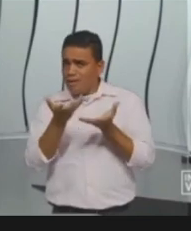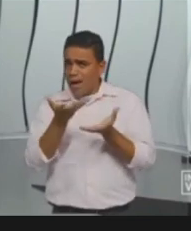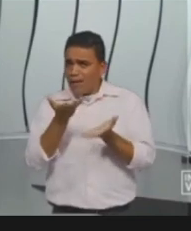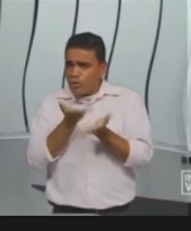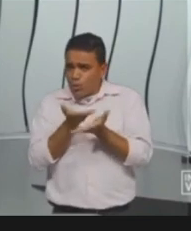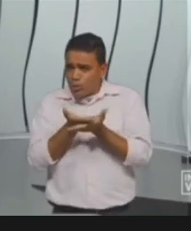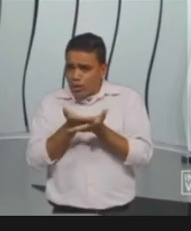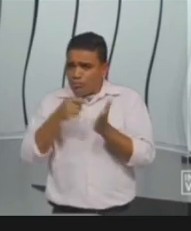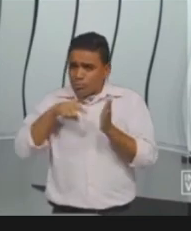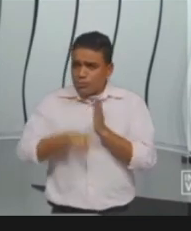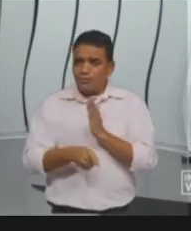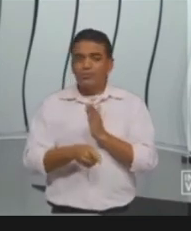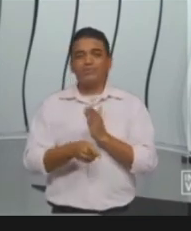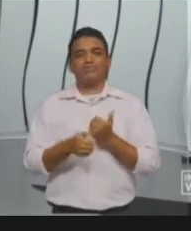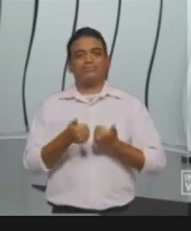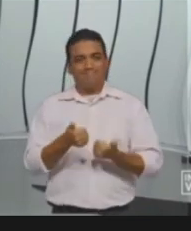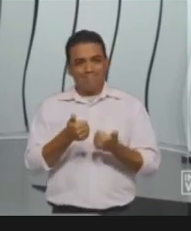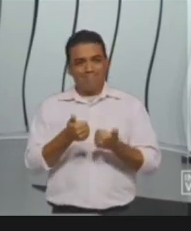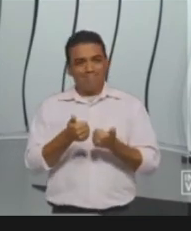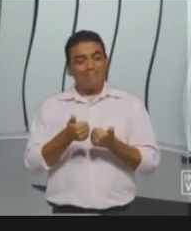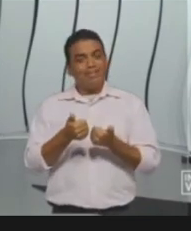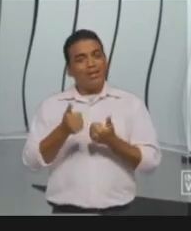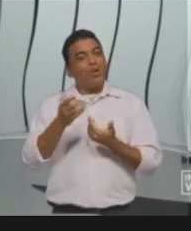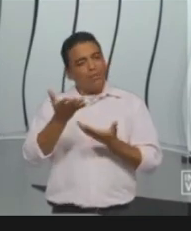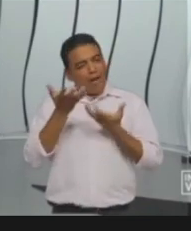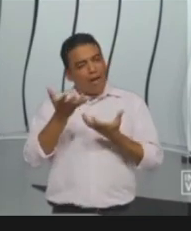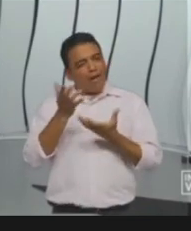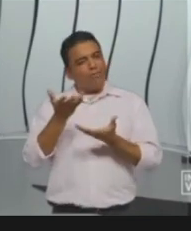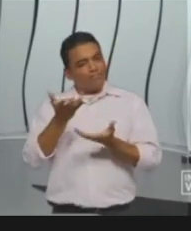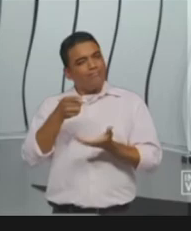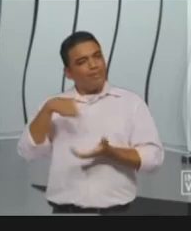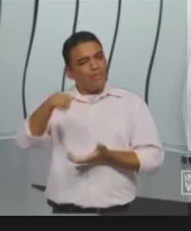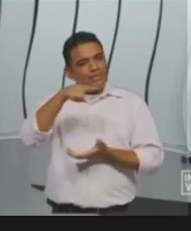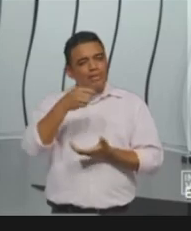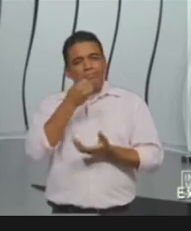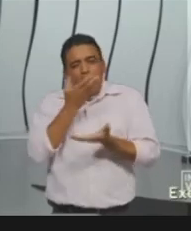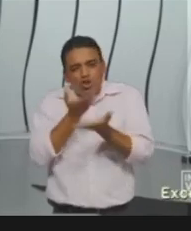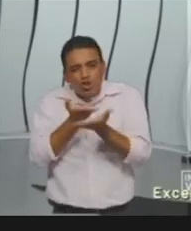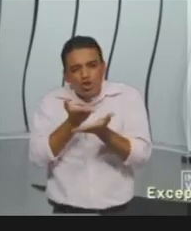assunto. E é isso. No mais, eu desejo a vocês bons estudos.